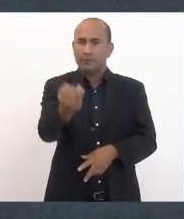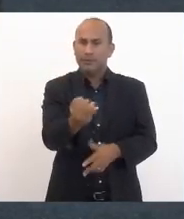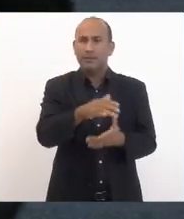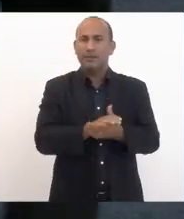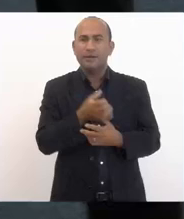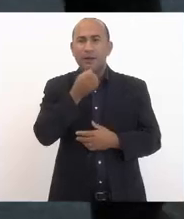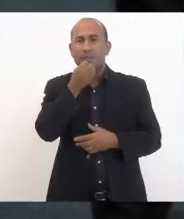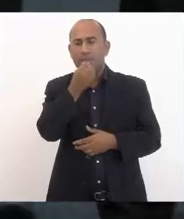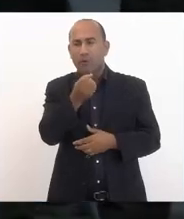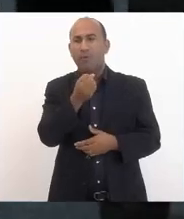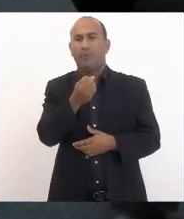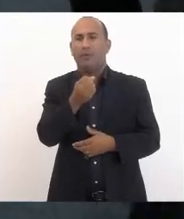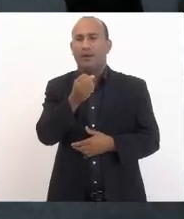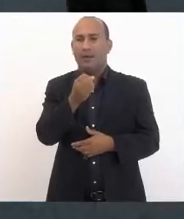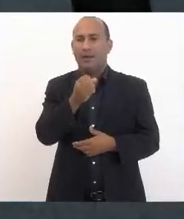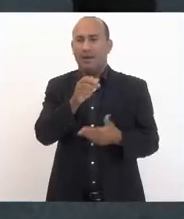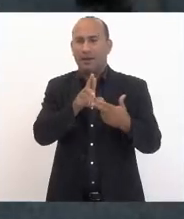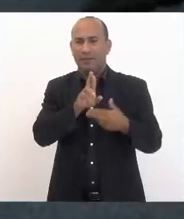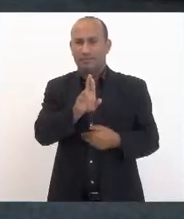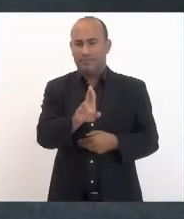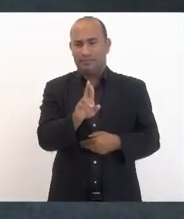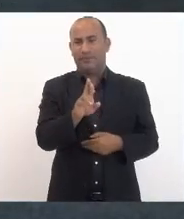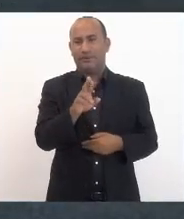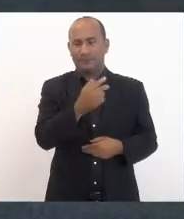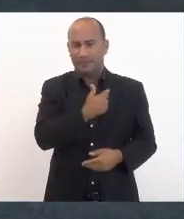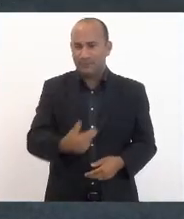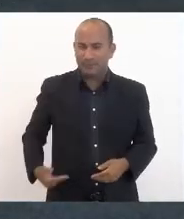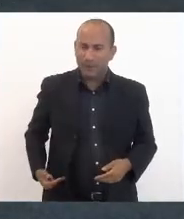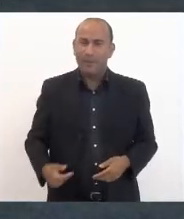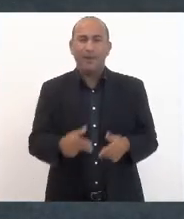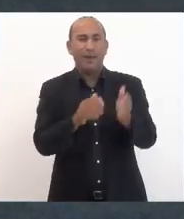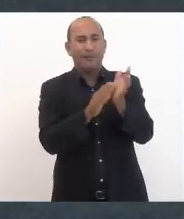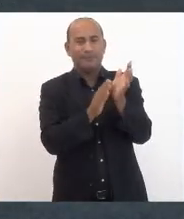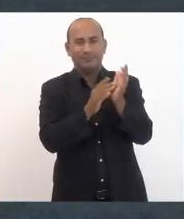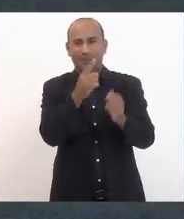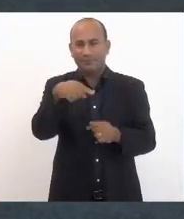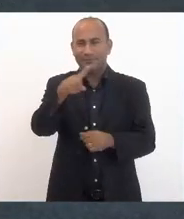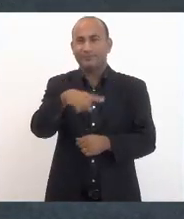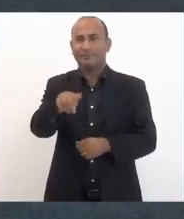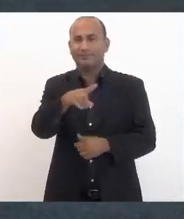para a boa gestão pública no Rio de Janeiro. Por isso, parabéns a vocês.